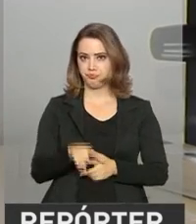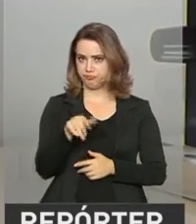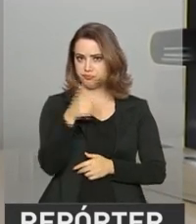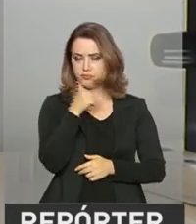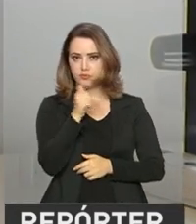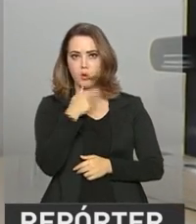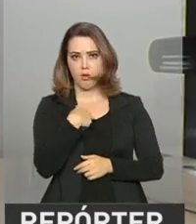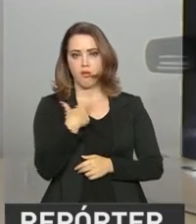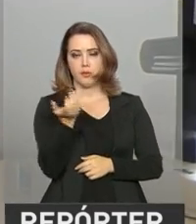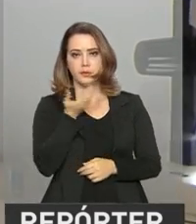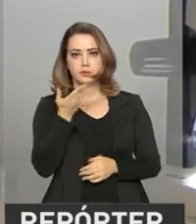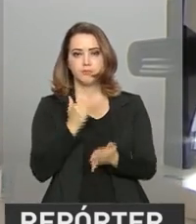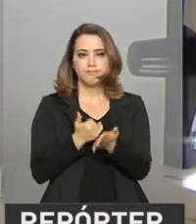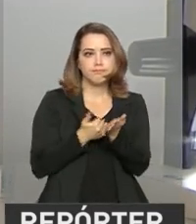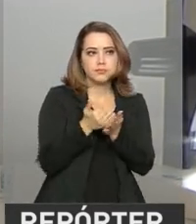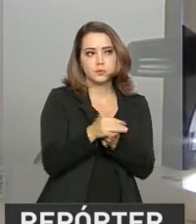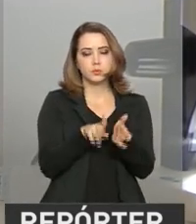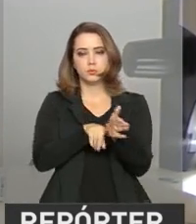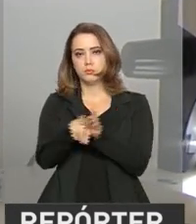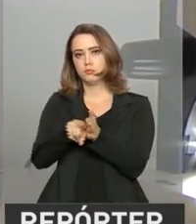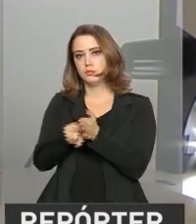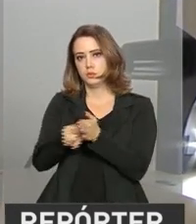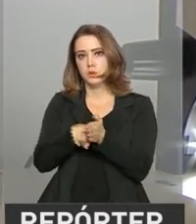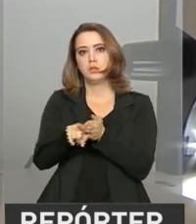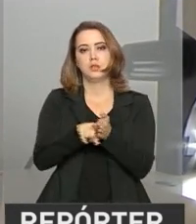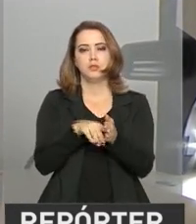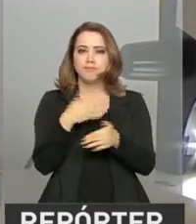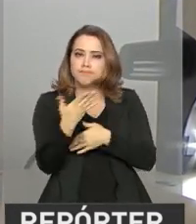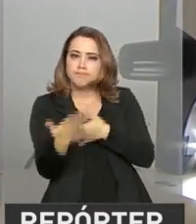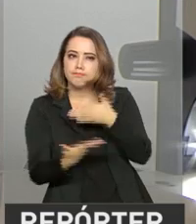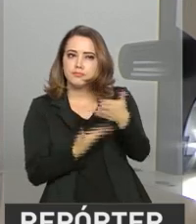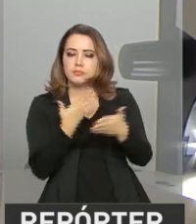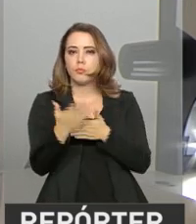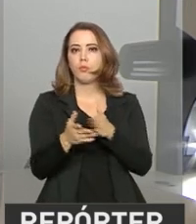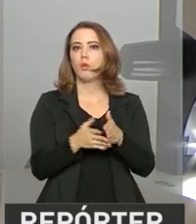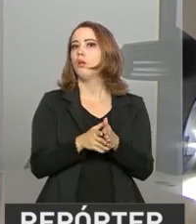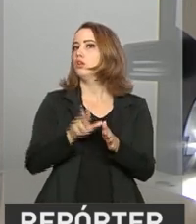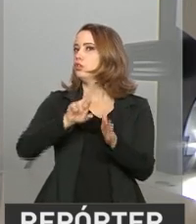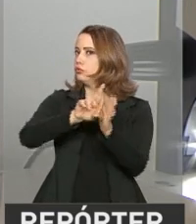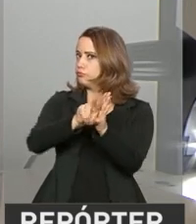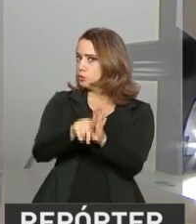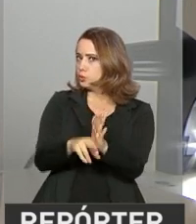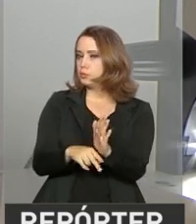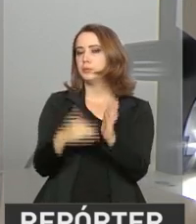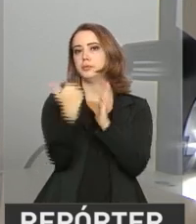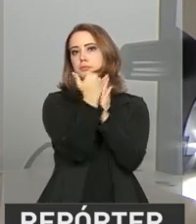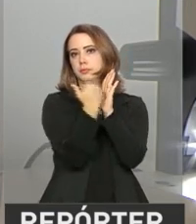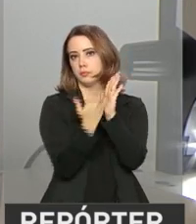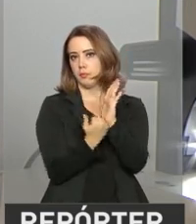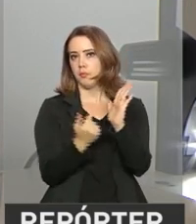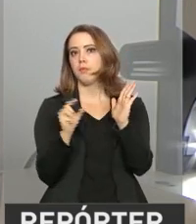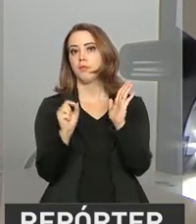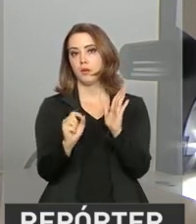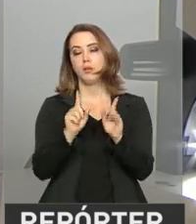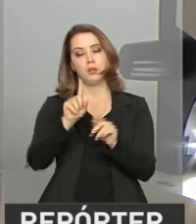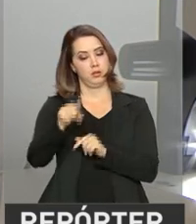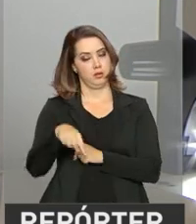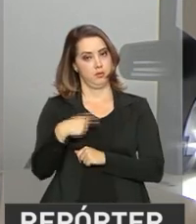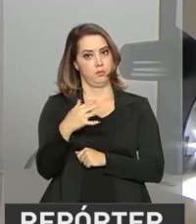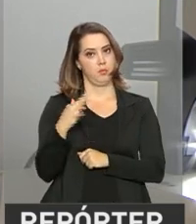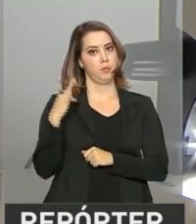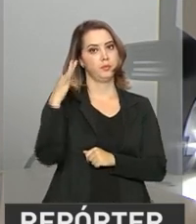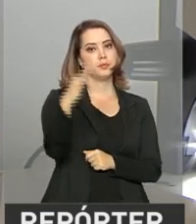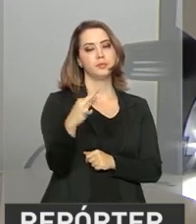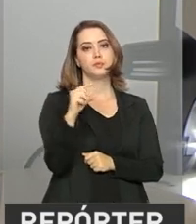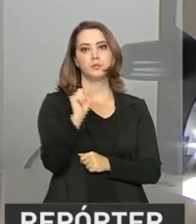continuar com as pesquisas acadêmicas e me envolvendo em projetos na área de Geologia e futuramente